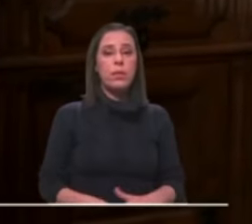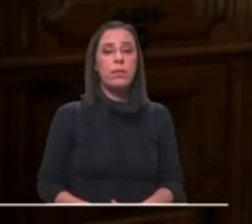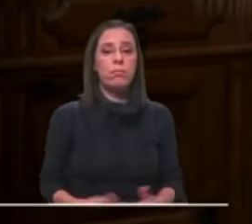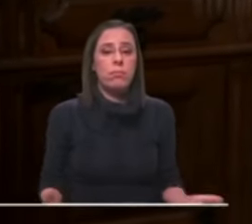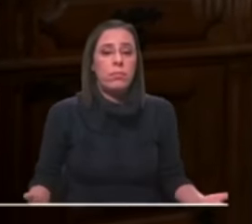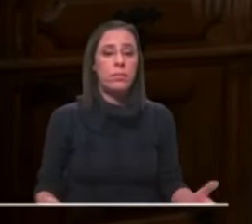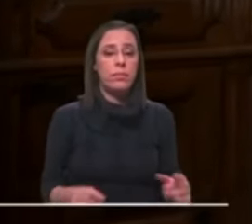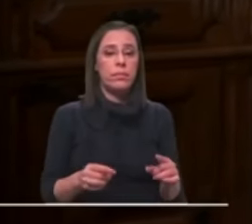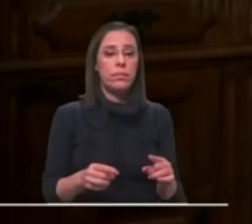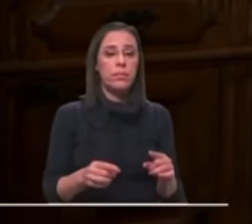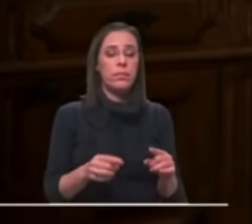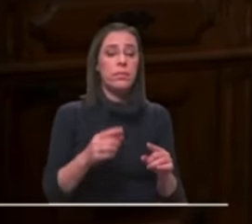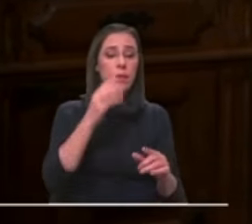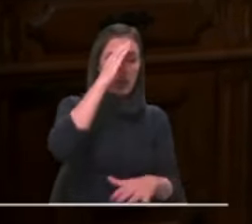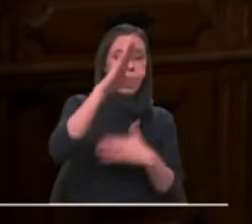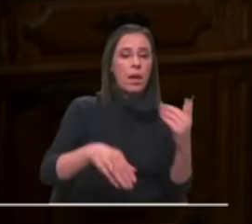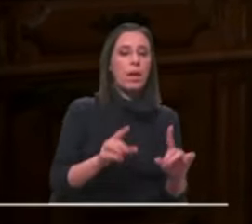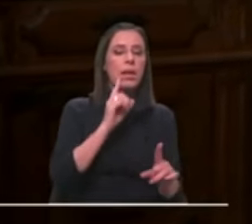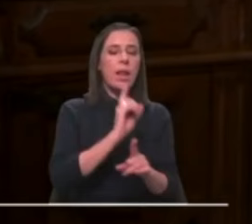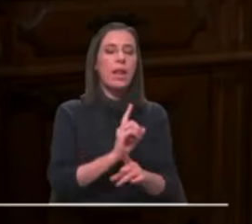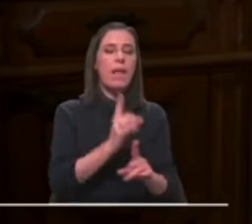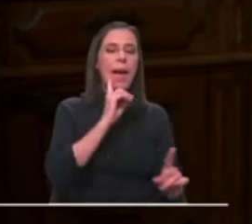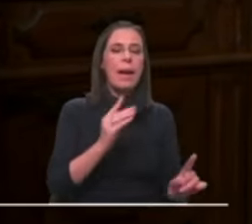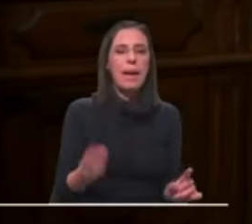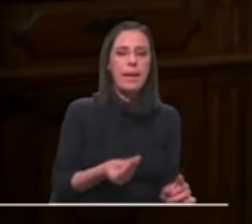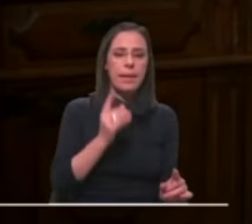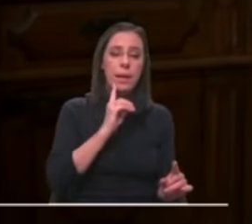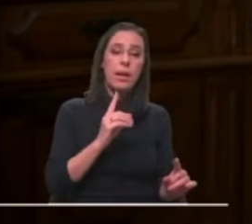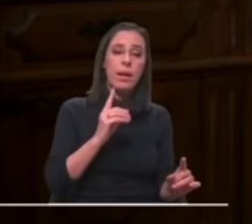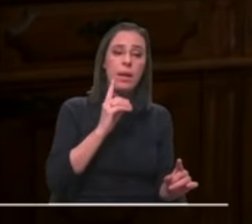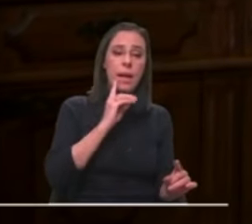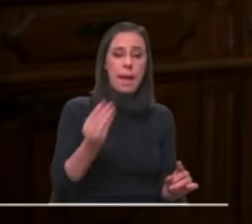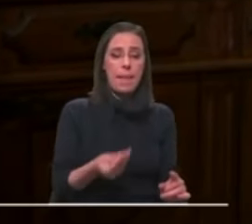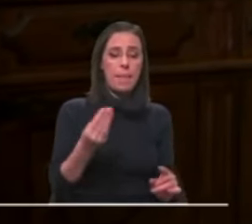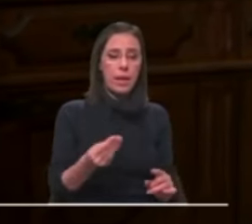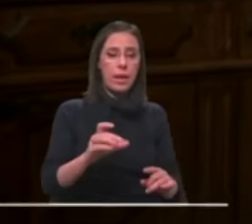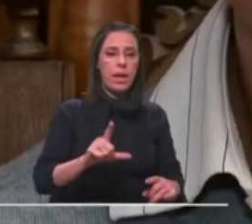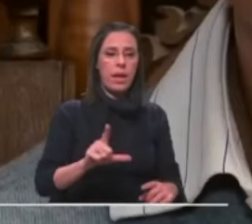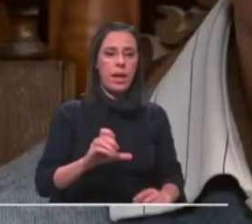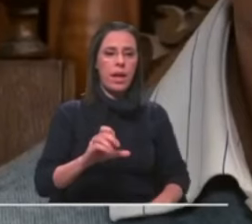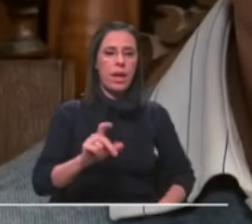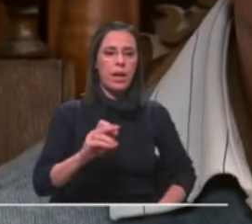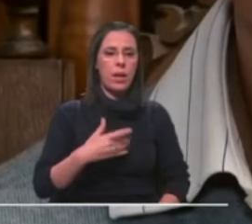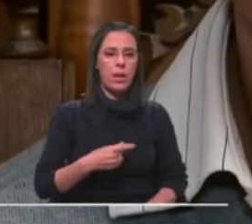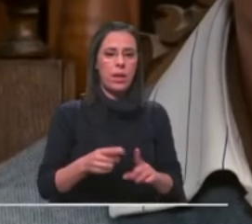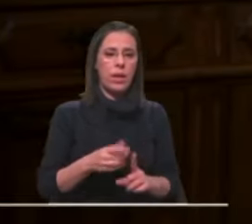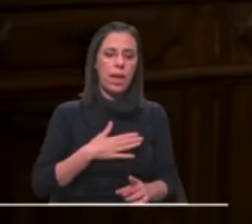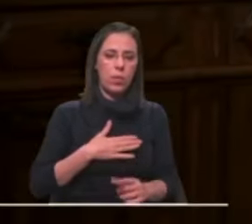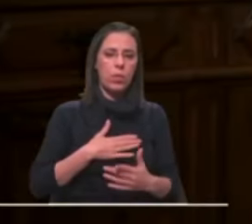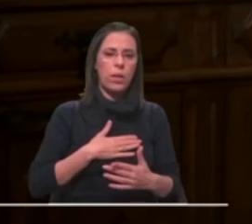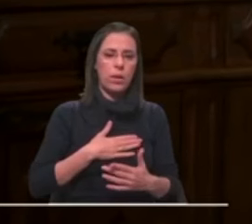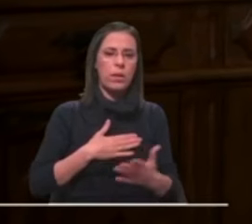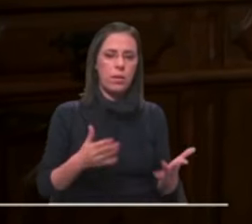E assim, e dentro da confusão, sim, estava a menina, a Claudinha, que é de coração,